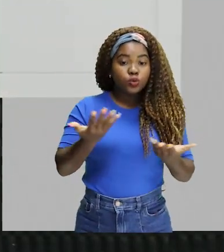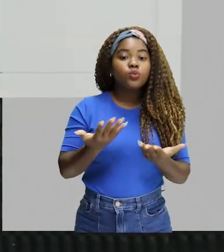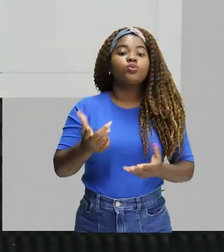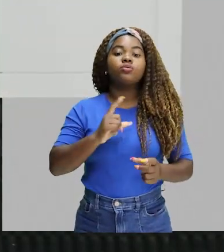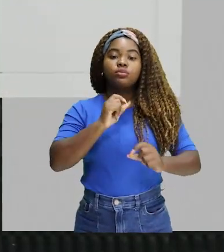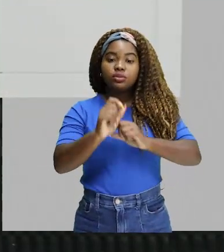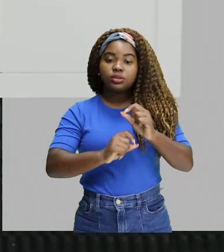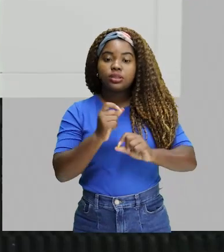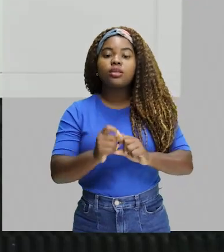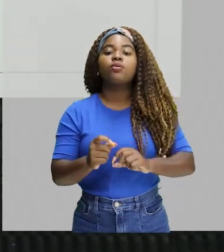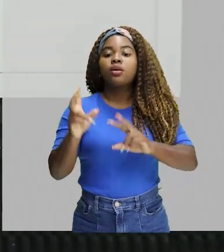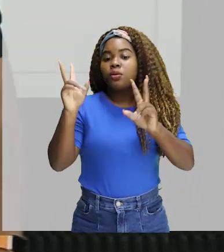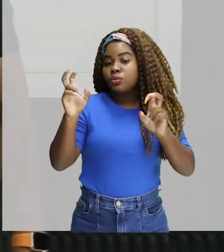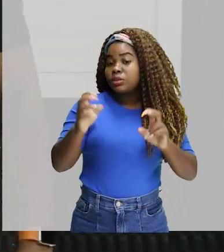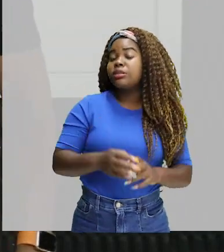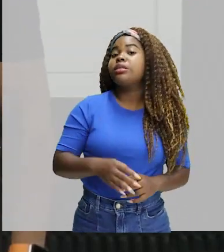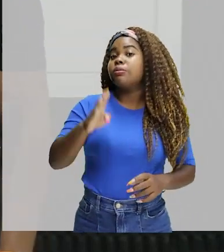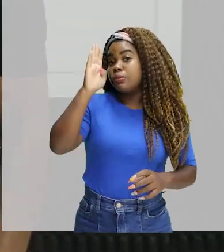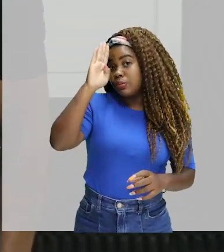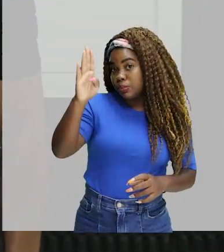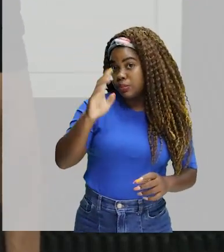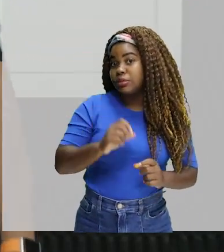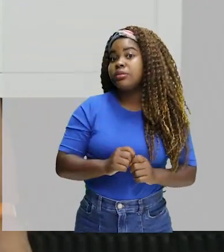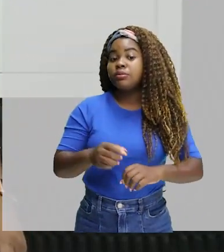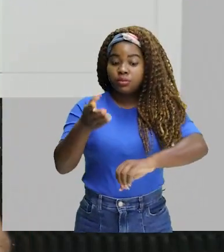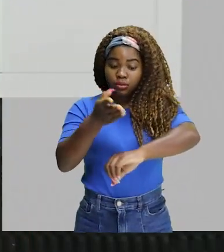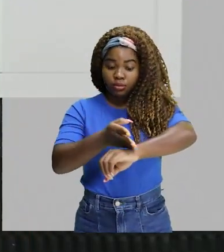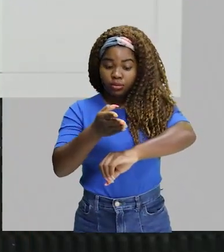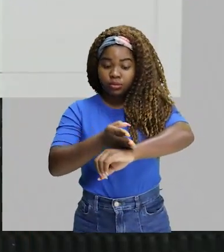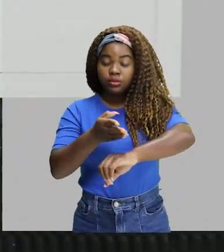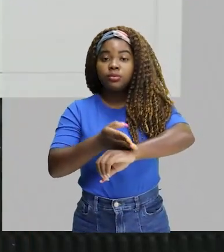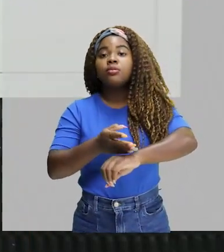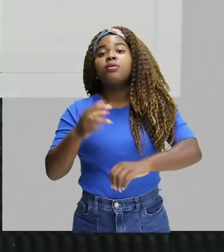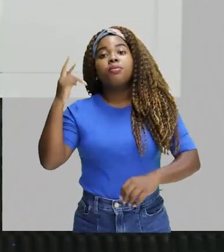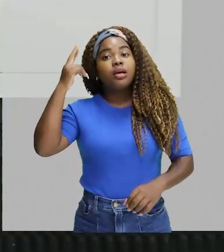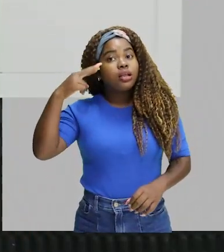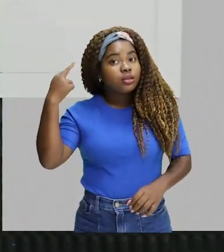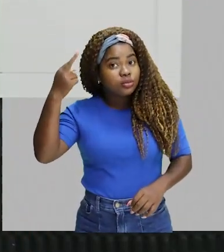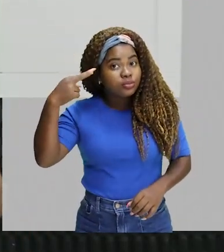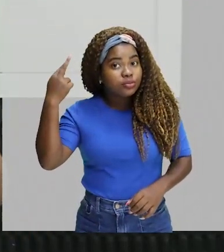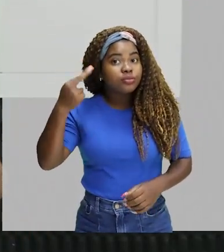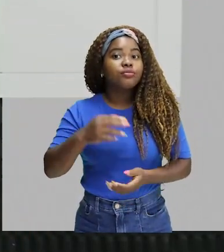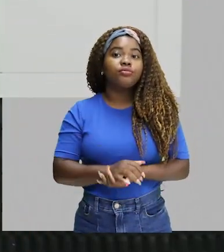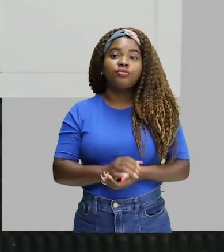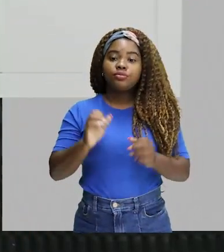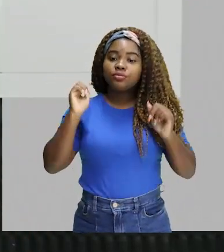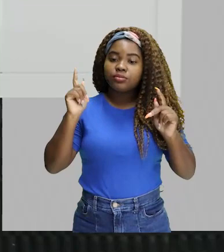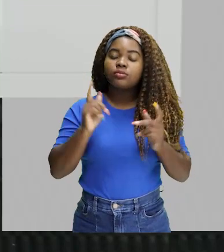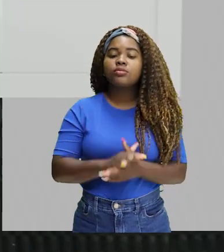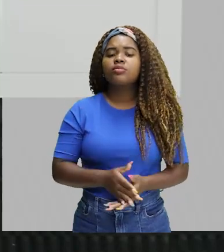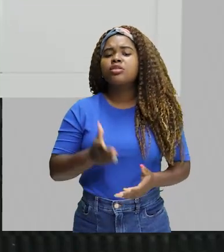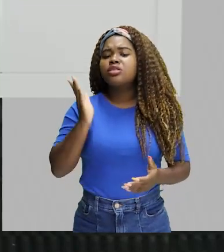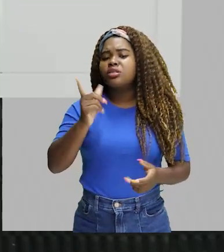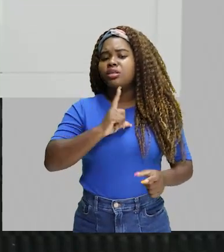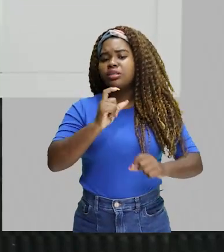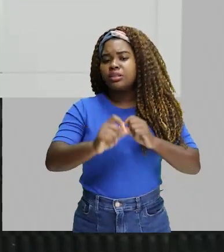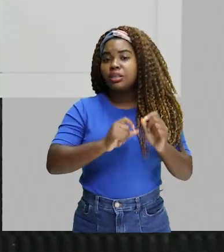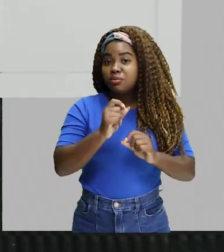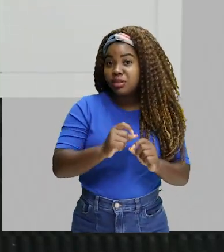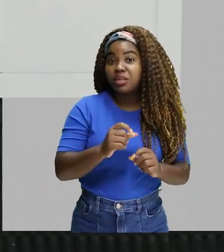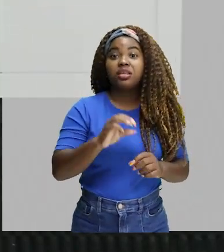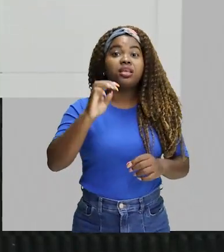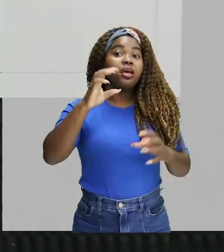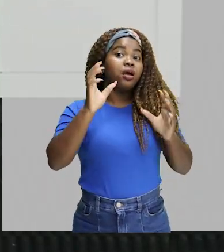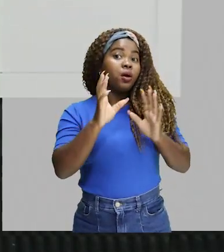abordando alguns temas fundamentais para o mundo contemporâneo e para as nossas reflexões. Veja só, nós já abordamos aqui a morte. Aí o pessoal